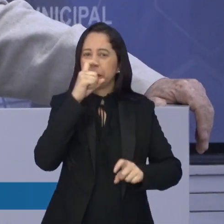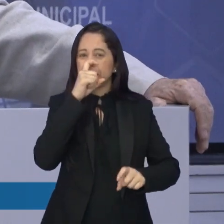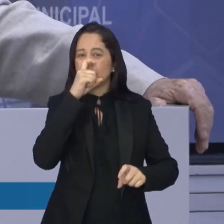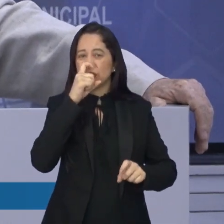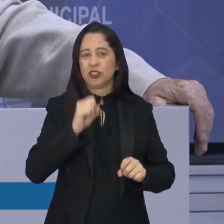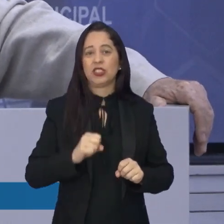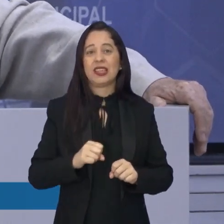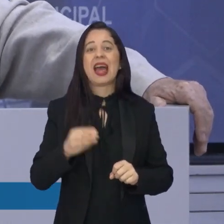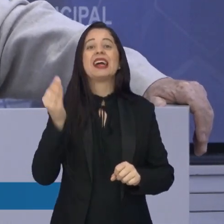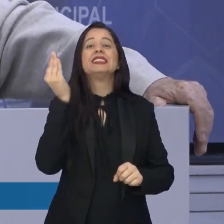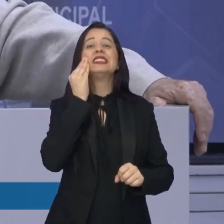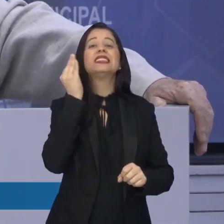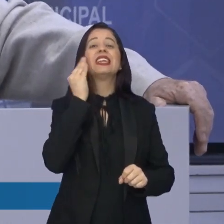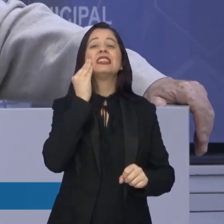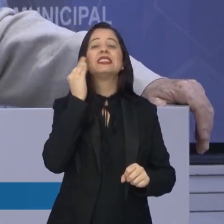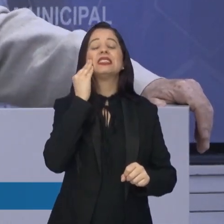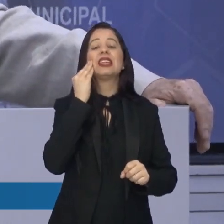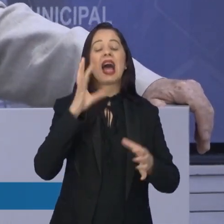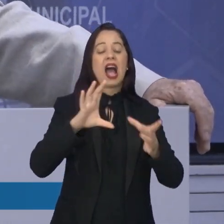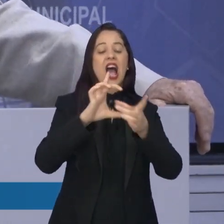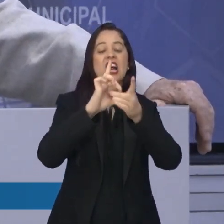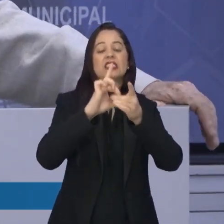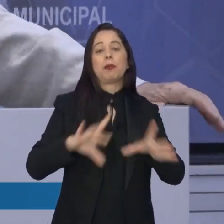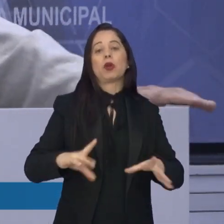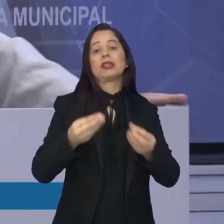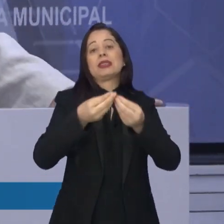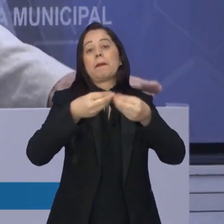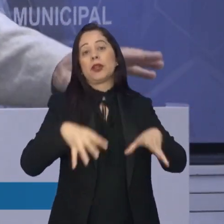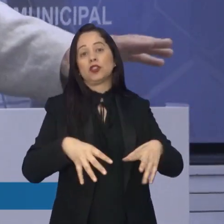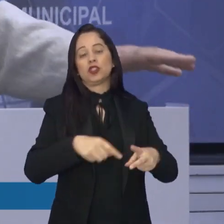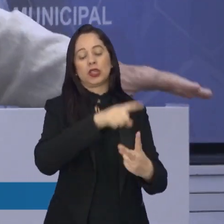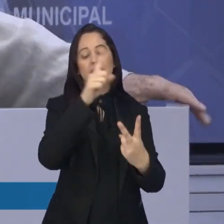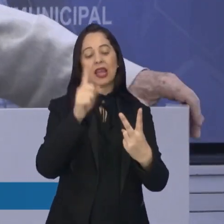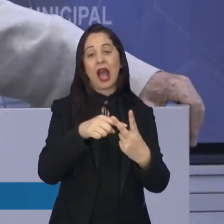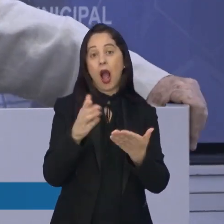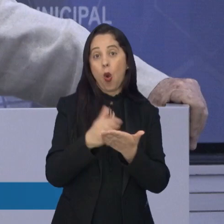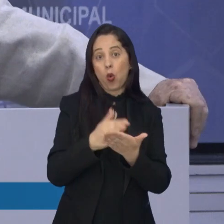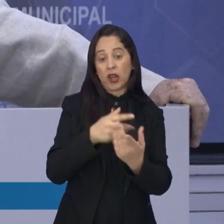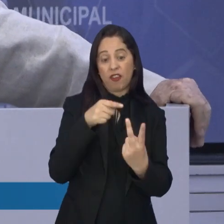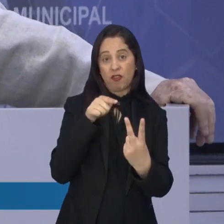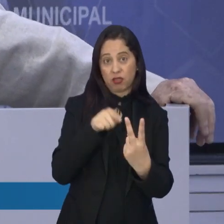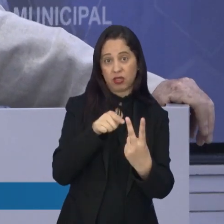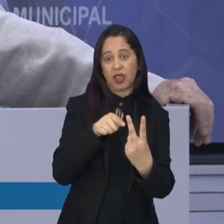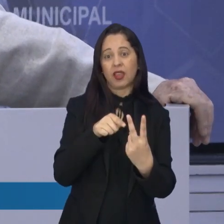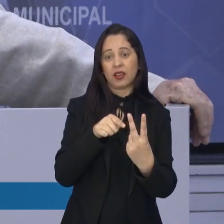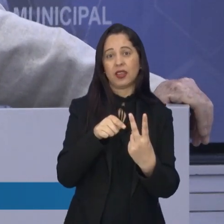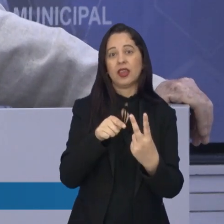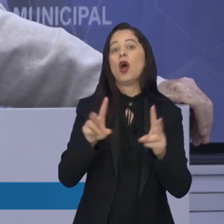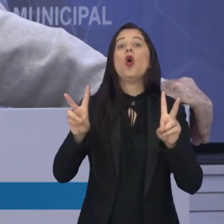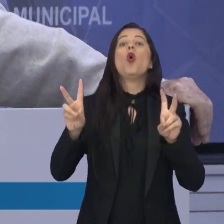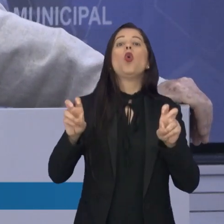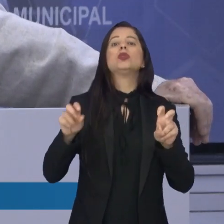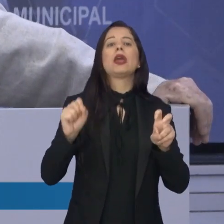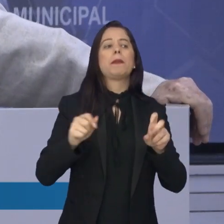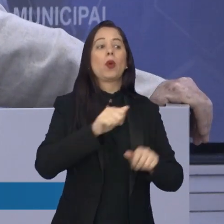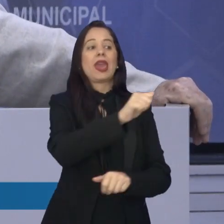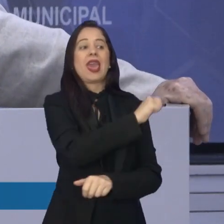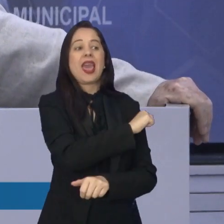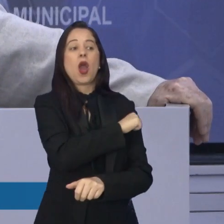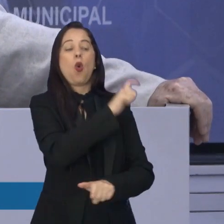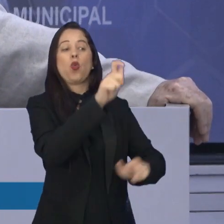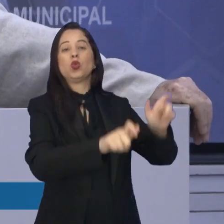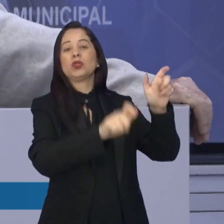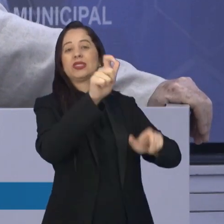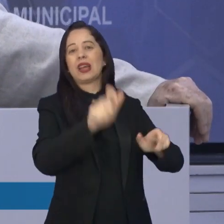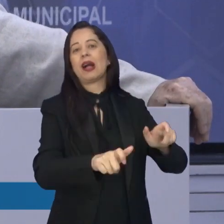a democracia brasileira. O livro do Milione, da reparação dos alunos punidos, foi importante